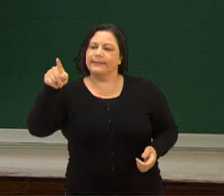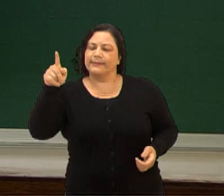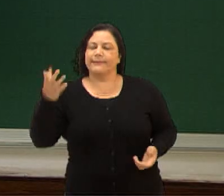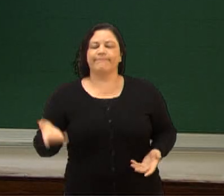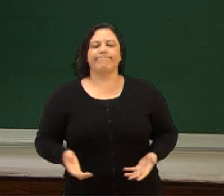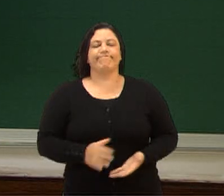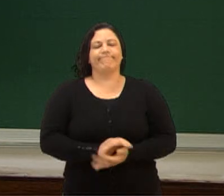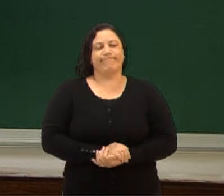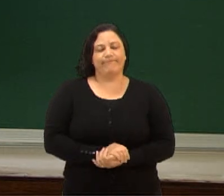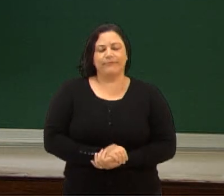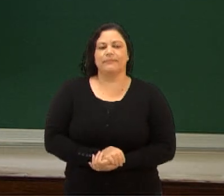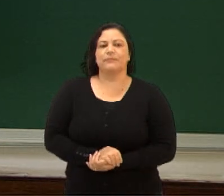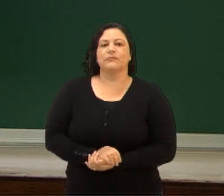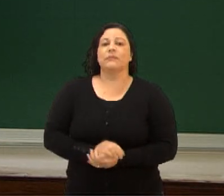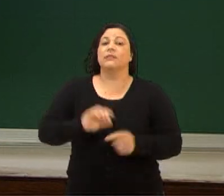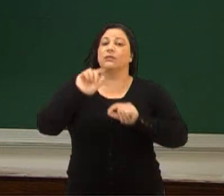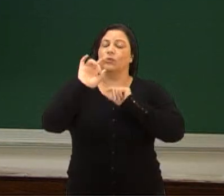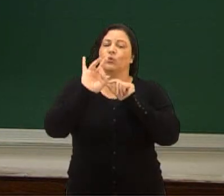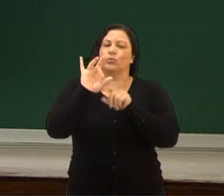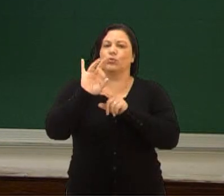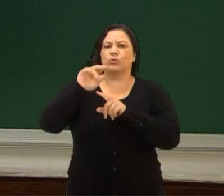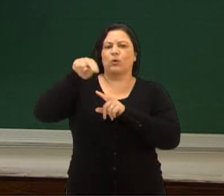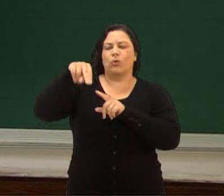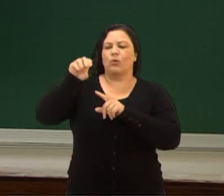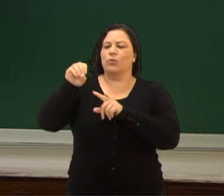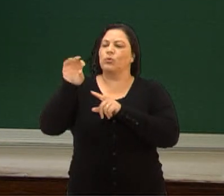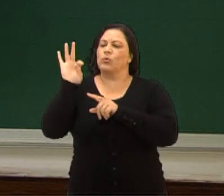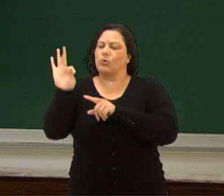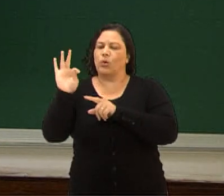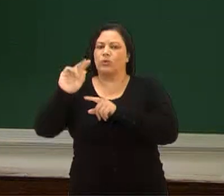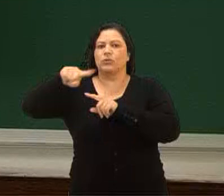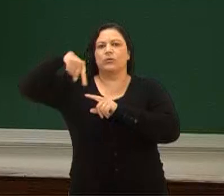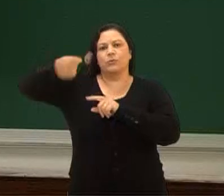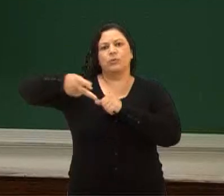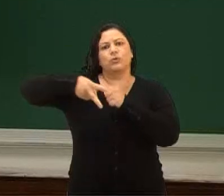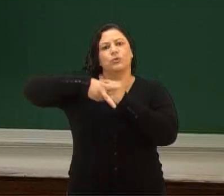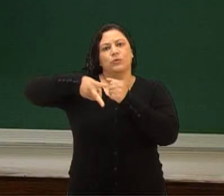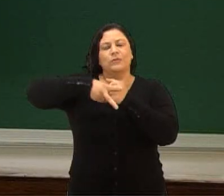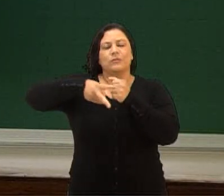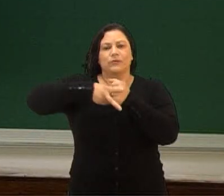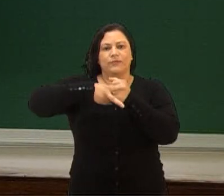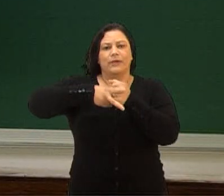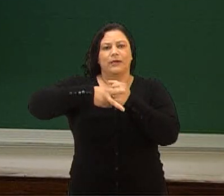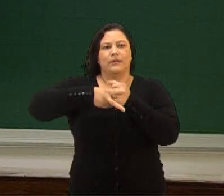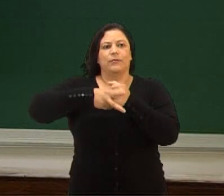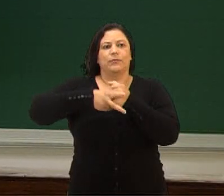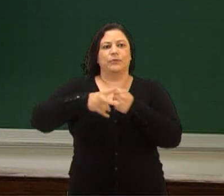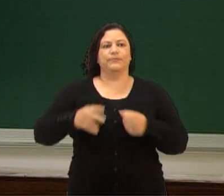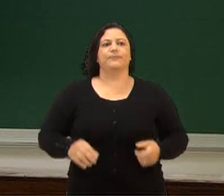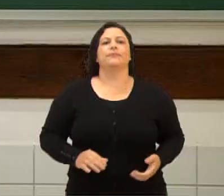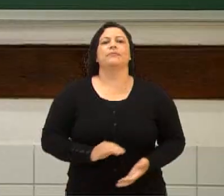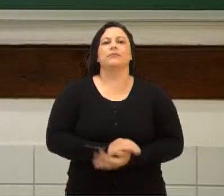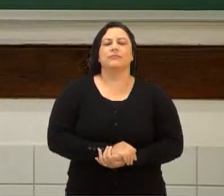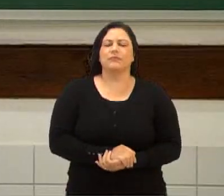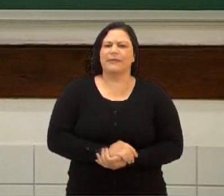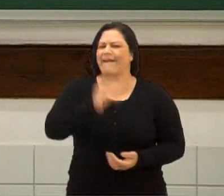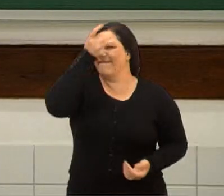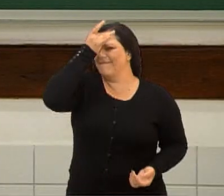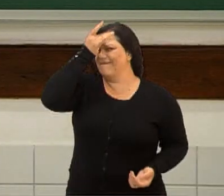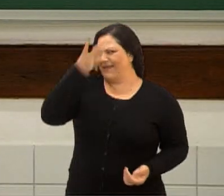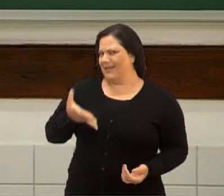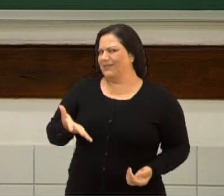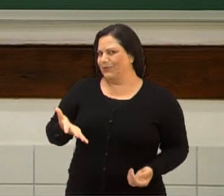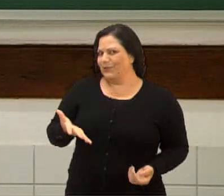not depois do verbo auxiliar. No caso aqui, abreviei e ficou hasn't turned out to be a cheater. Facinho, né?